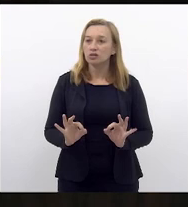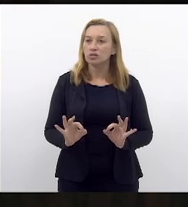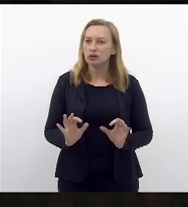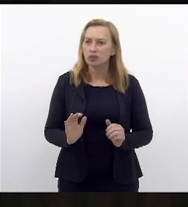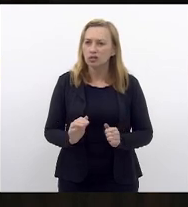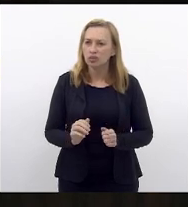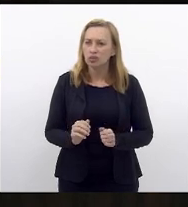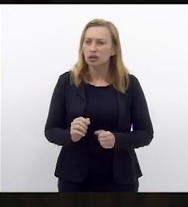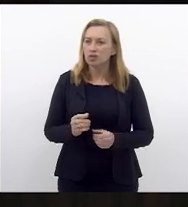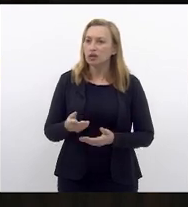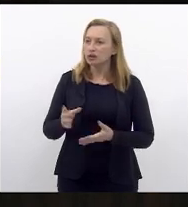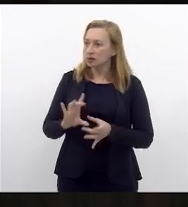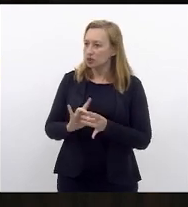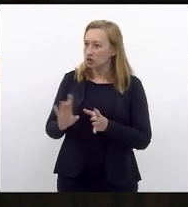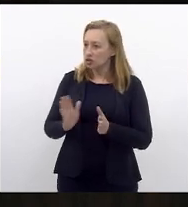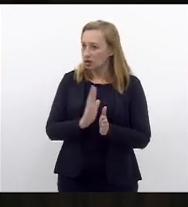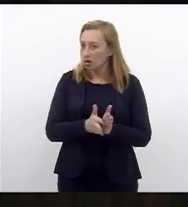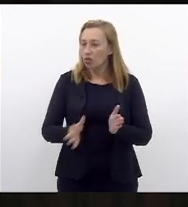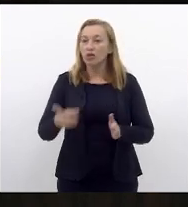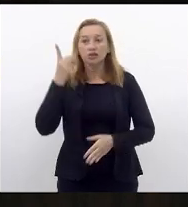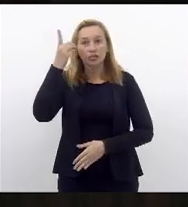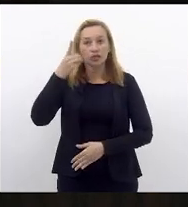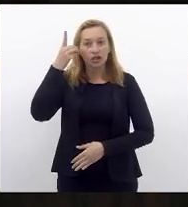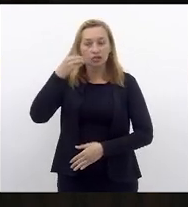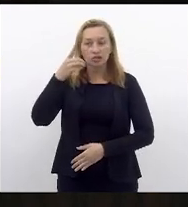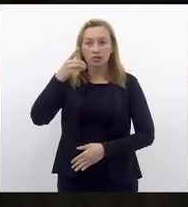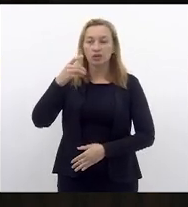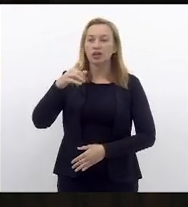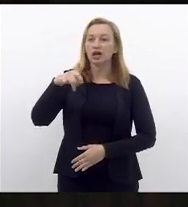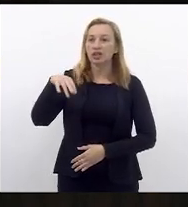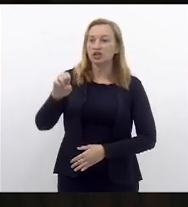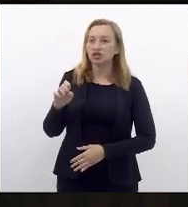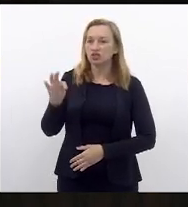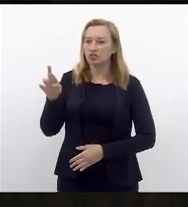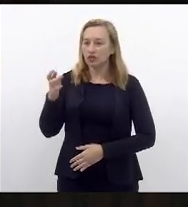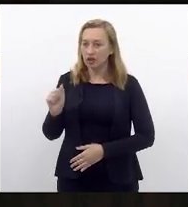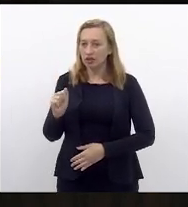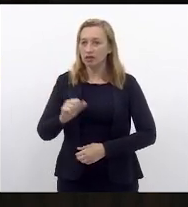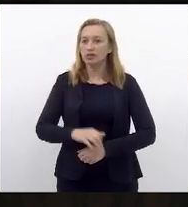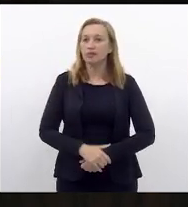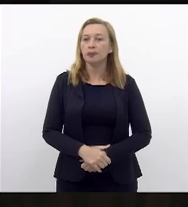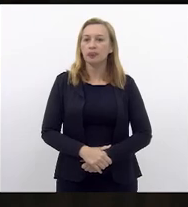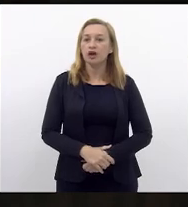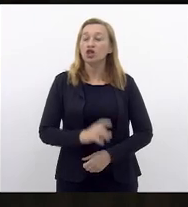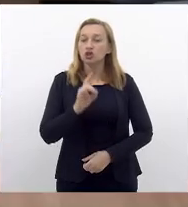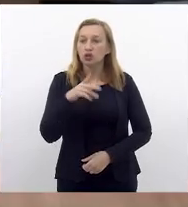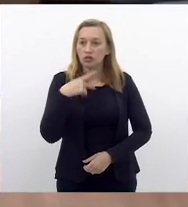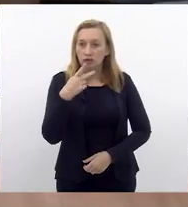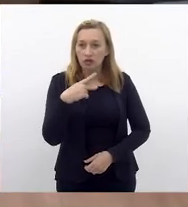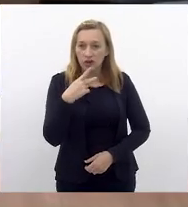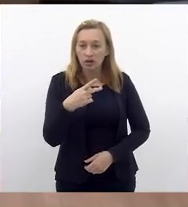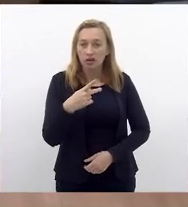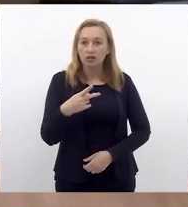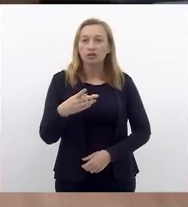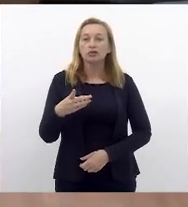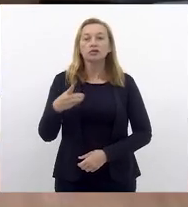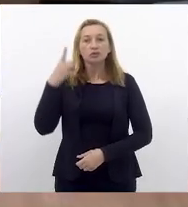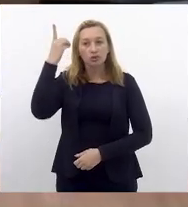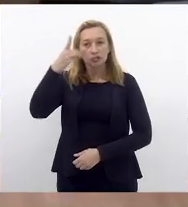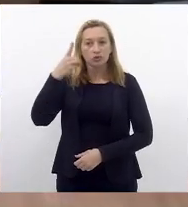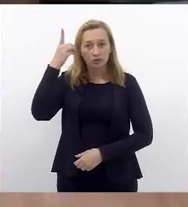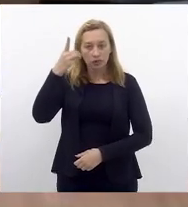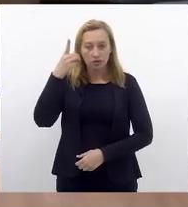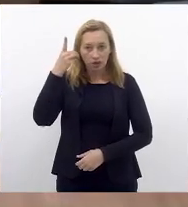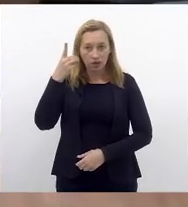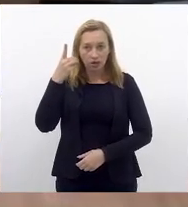presidente vai conceder a sessão de ordem para o deputado Alexandre. Só dizer que o Parlamento Fluminense é a